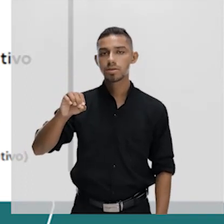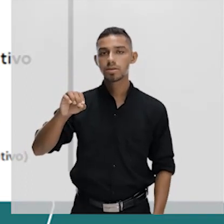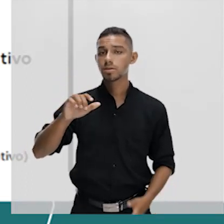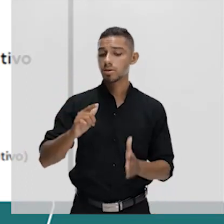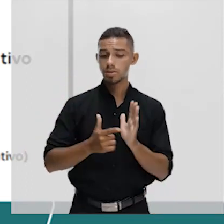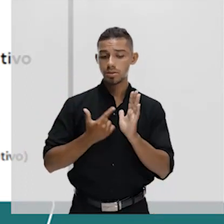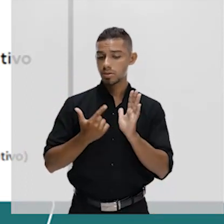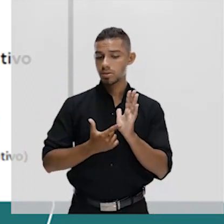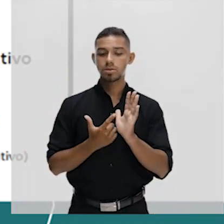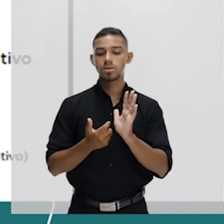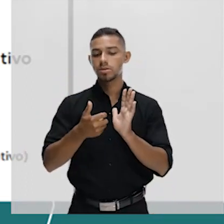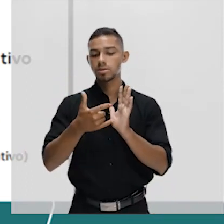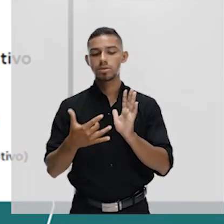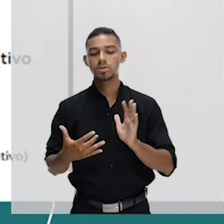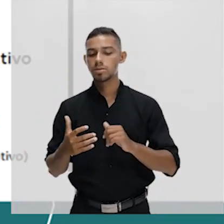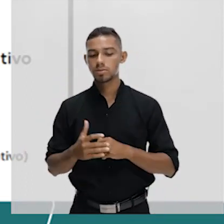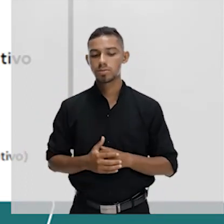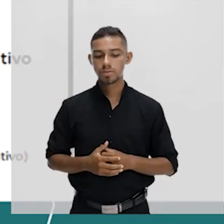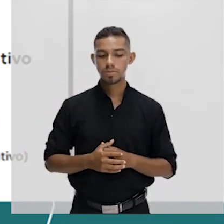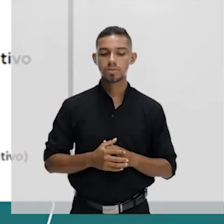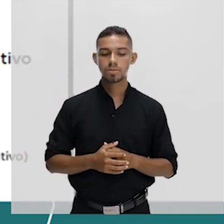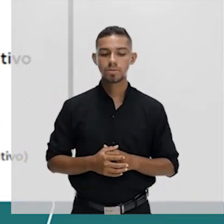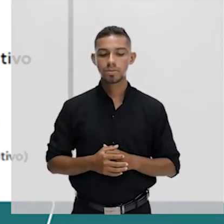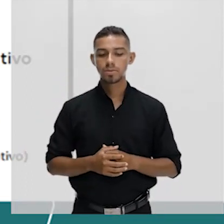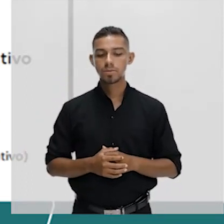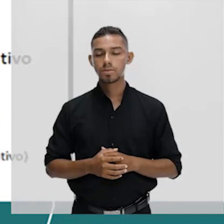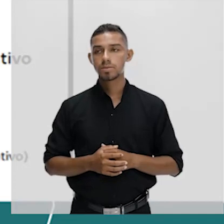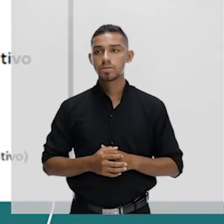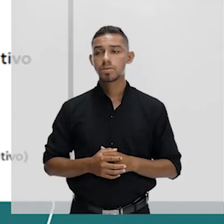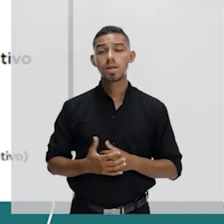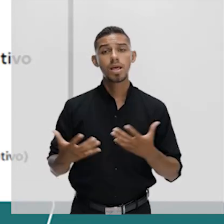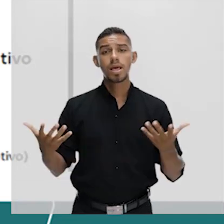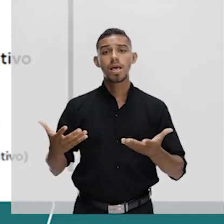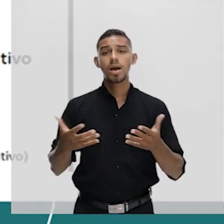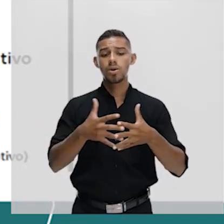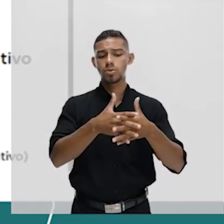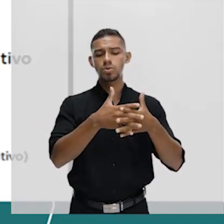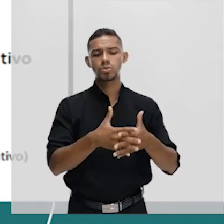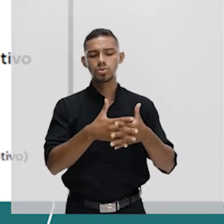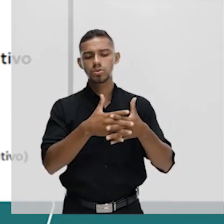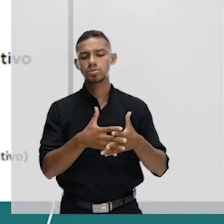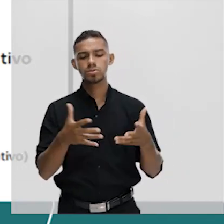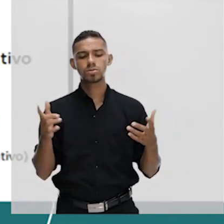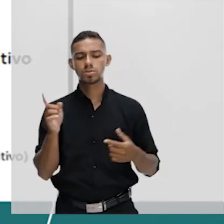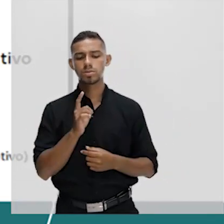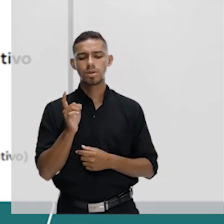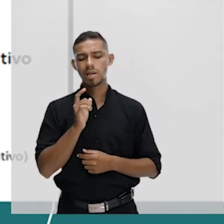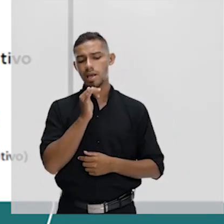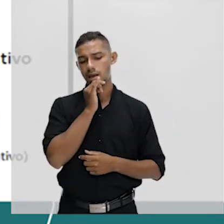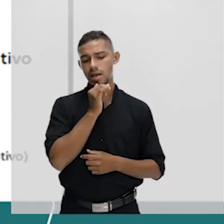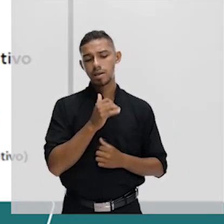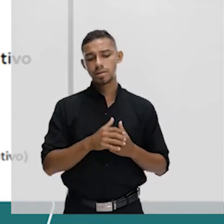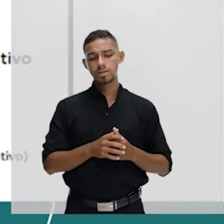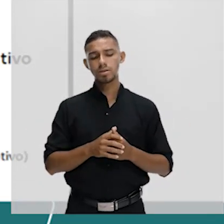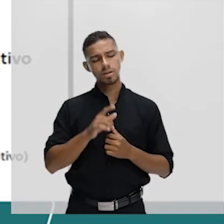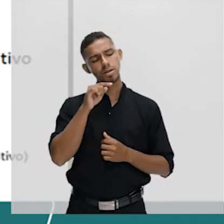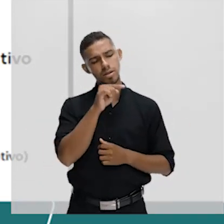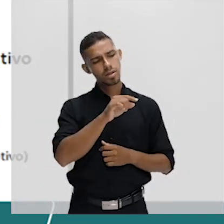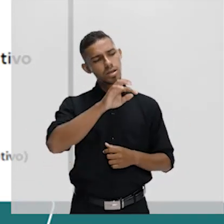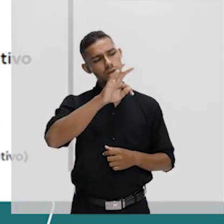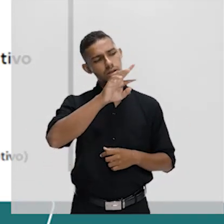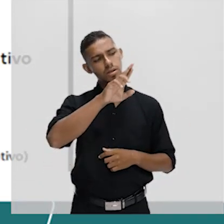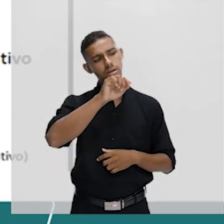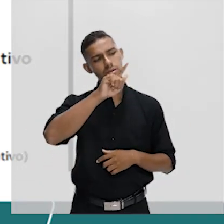não eu tinha trago o livro. Né? Aí agora complicou minha cabeça. Né? A gente está, às vezes, até acostumado. Não, ele tinha trago, eu